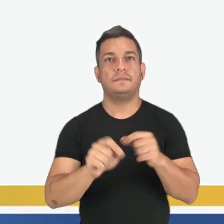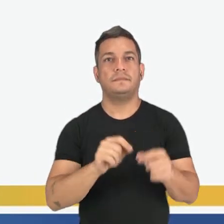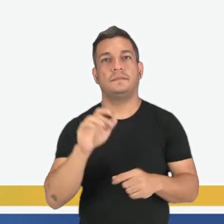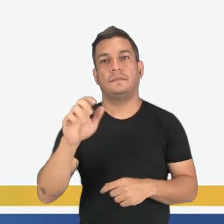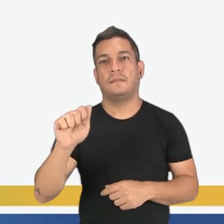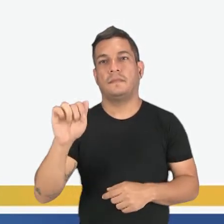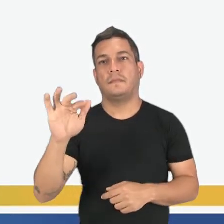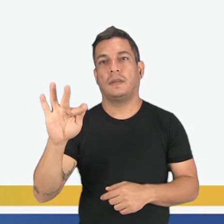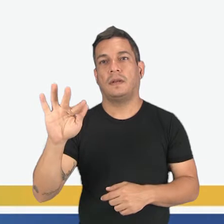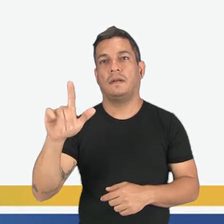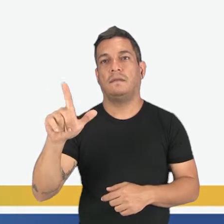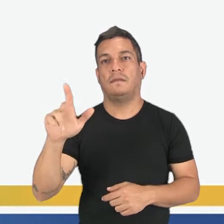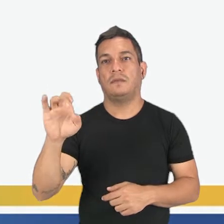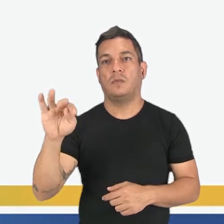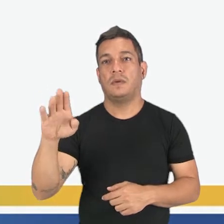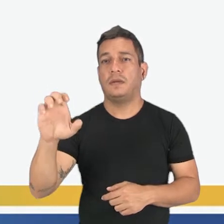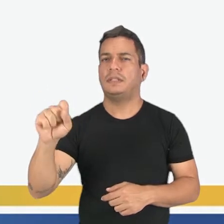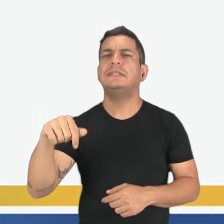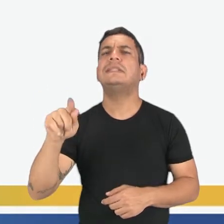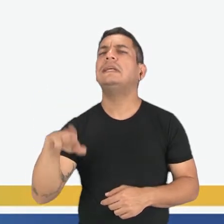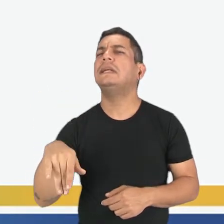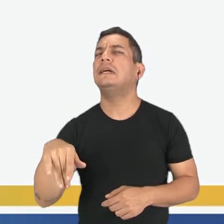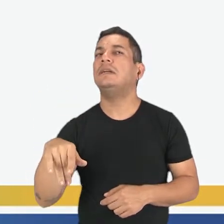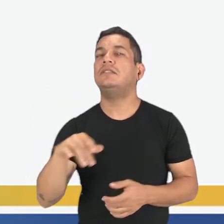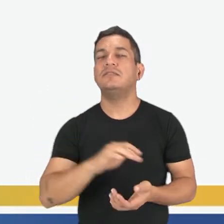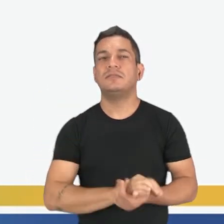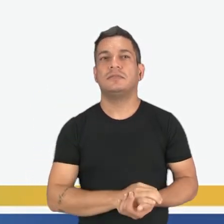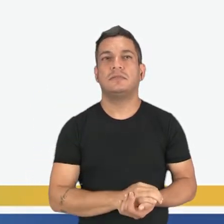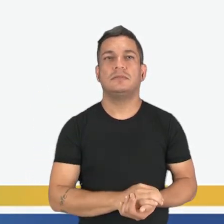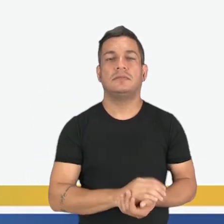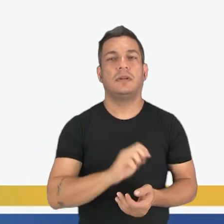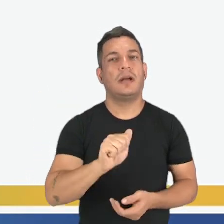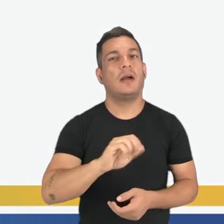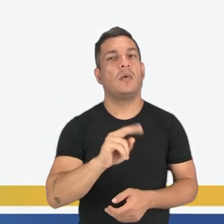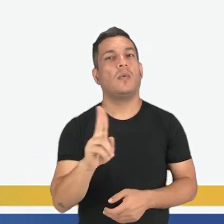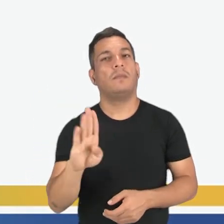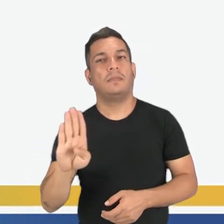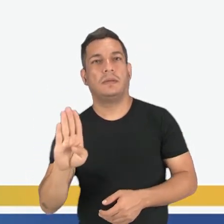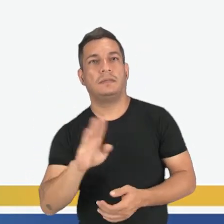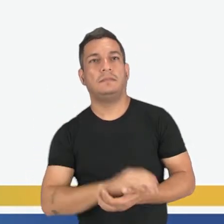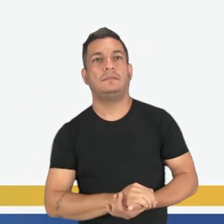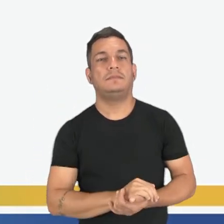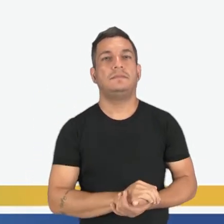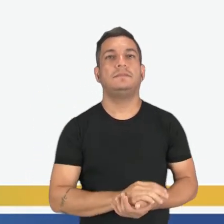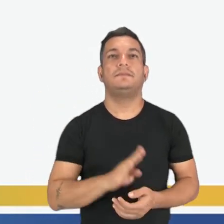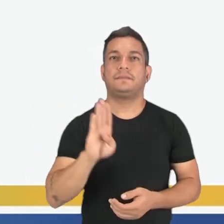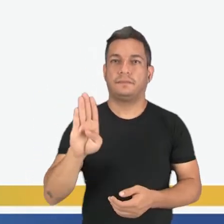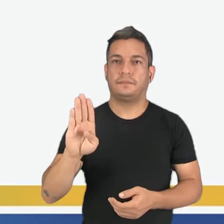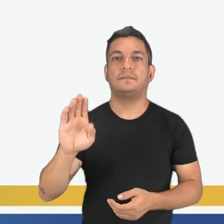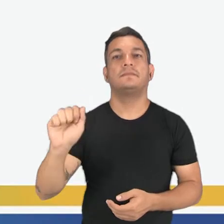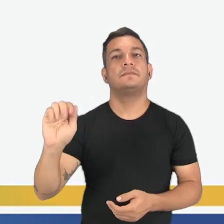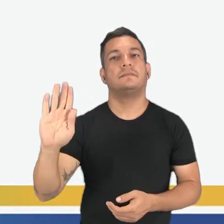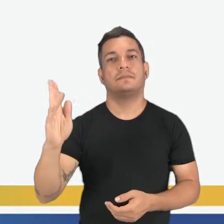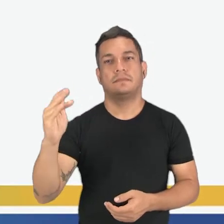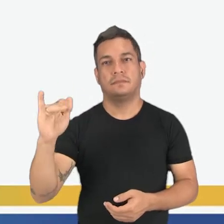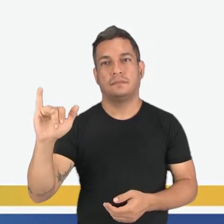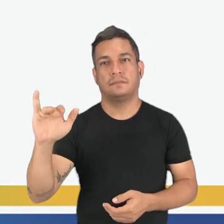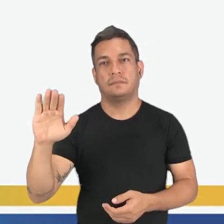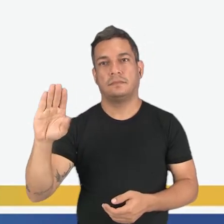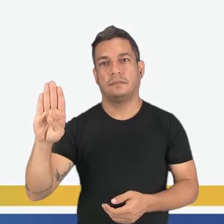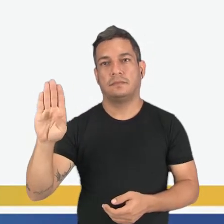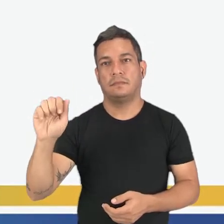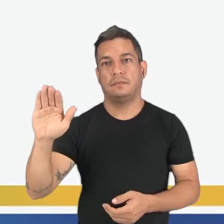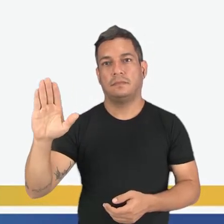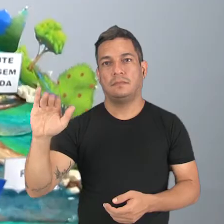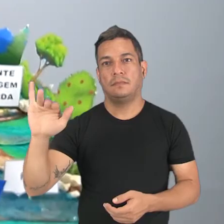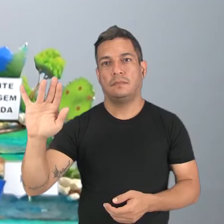seus afluentes. Quem é banhada por seus afluentes? A letra A ou a letra B? Bacia hidrográficas.